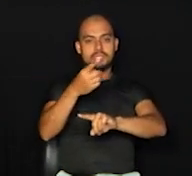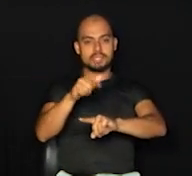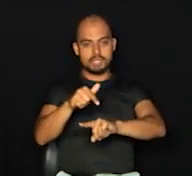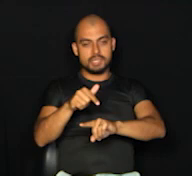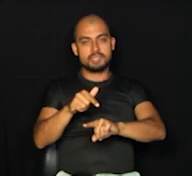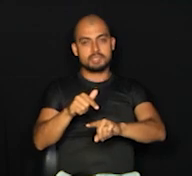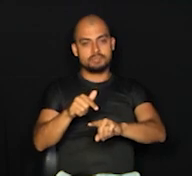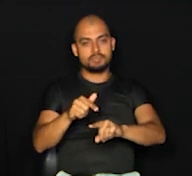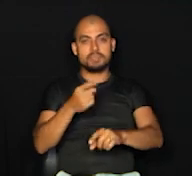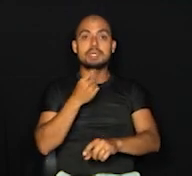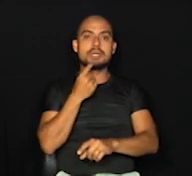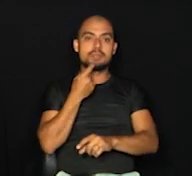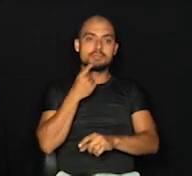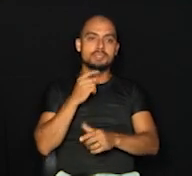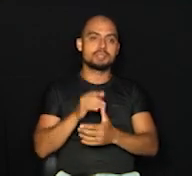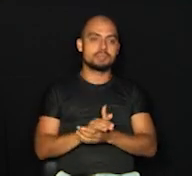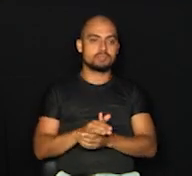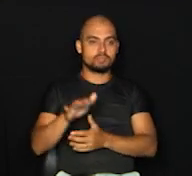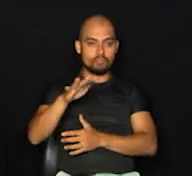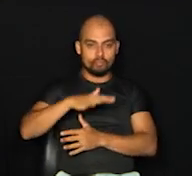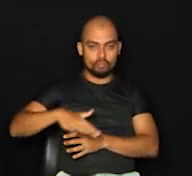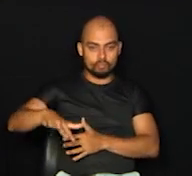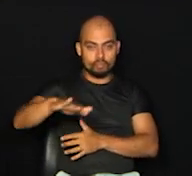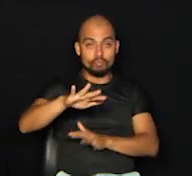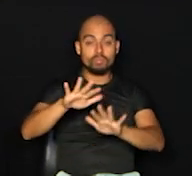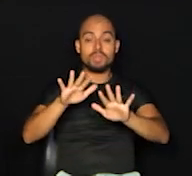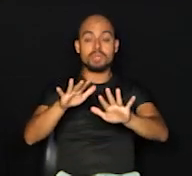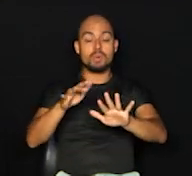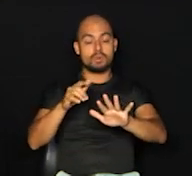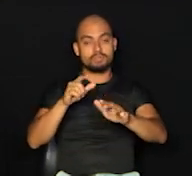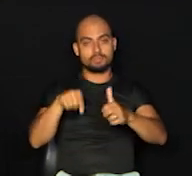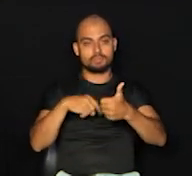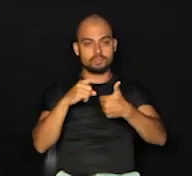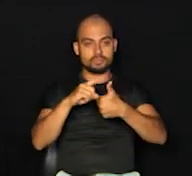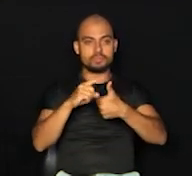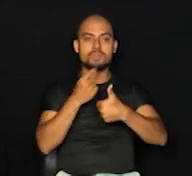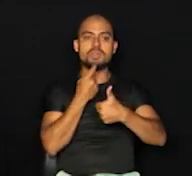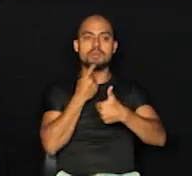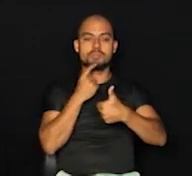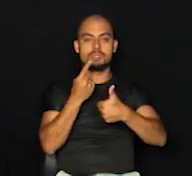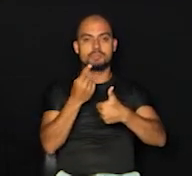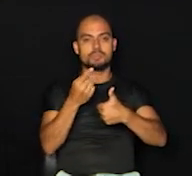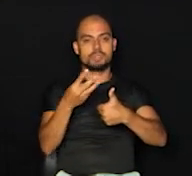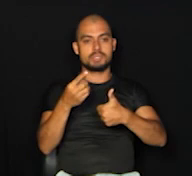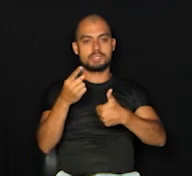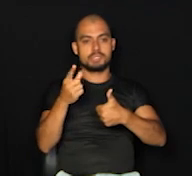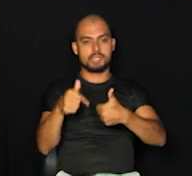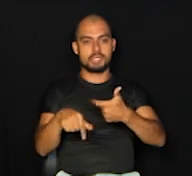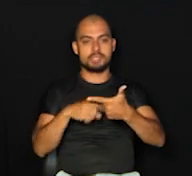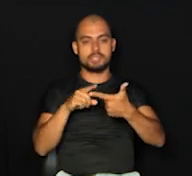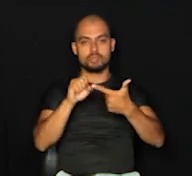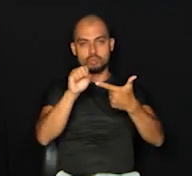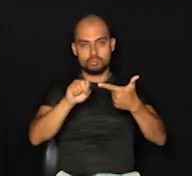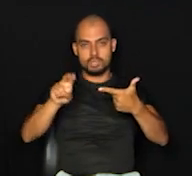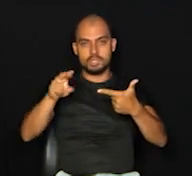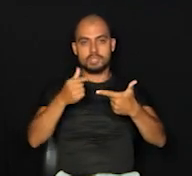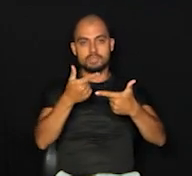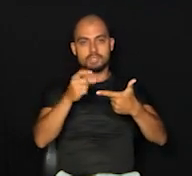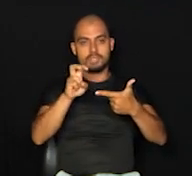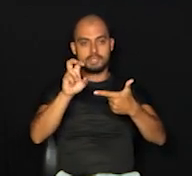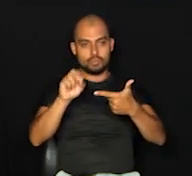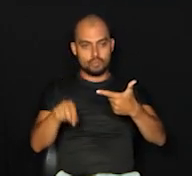2.860 óbitos na RMC. Aí, depois de Campinas, nós temos Sumaré com 250 óbitos,